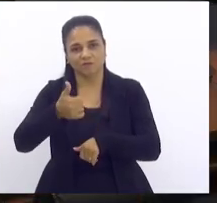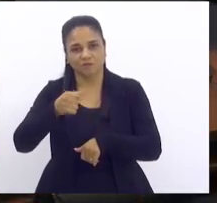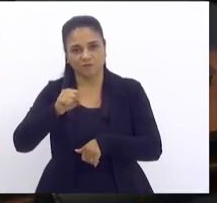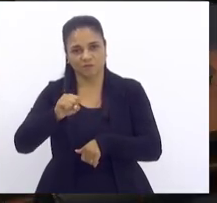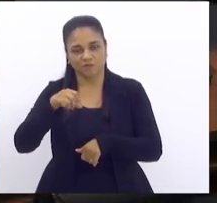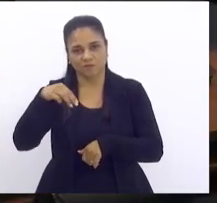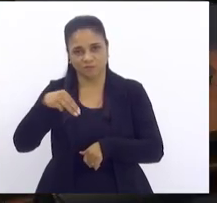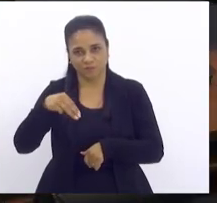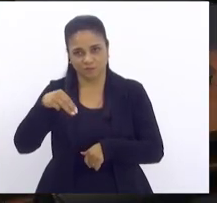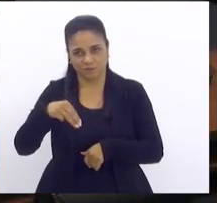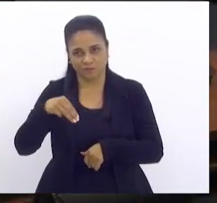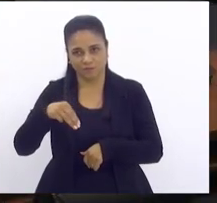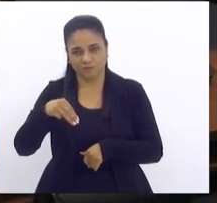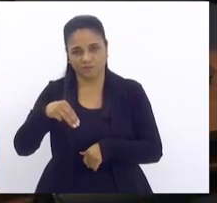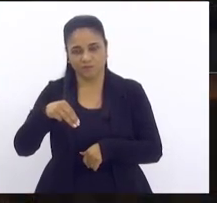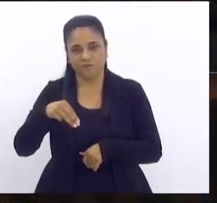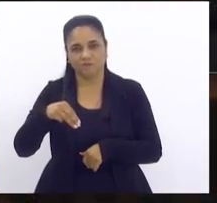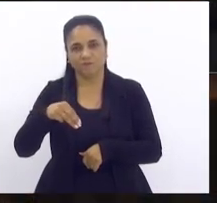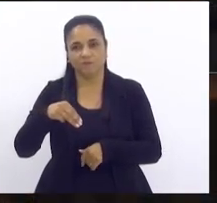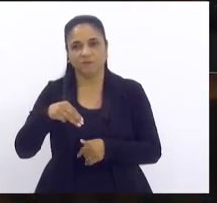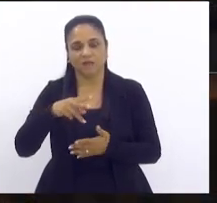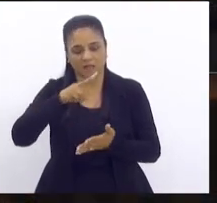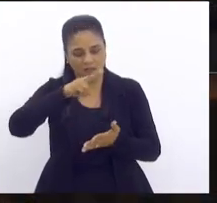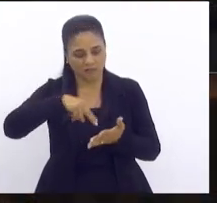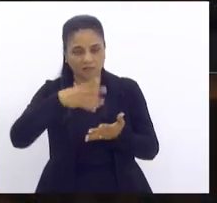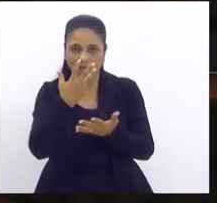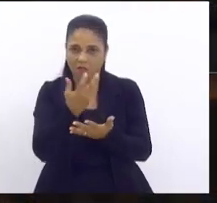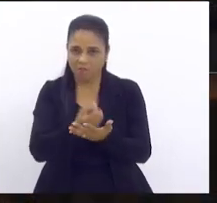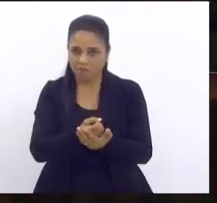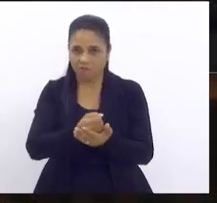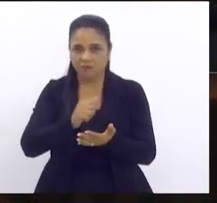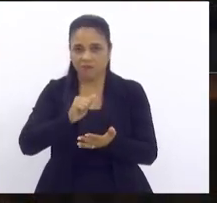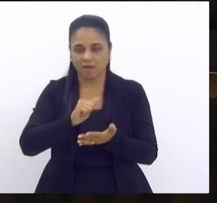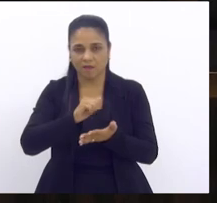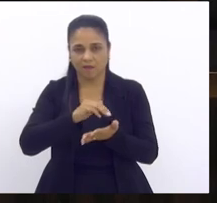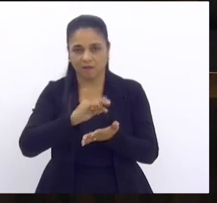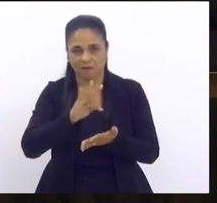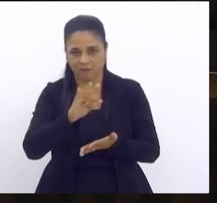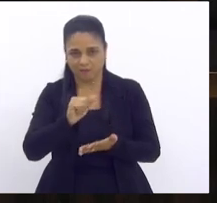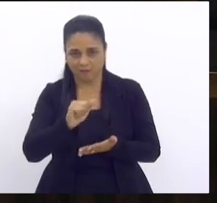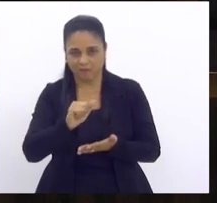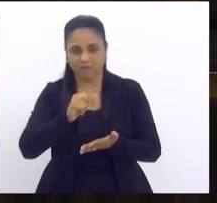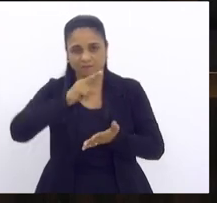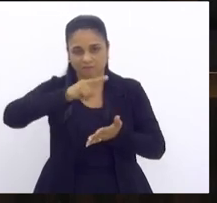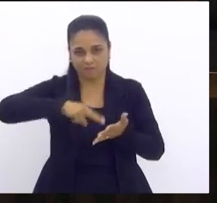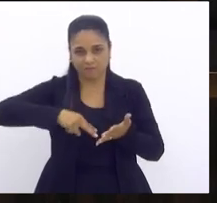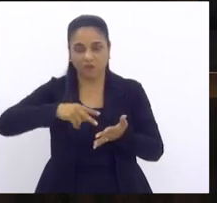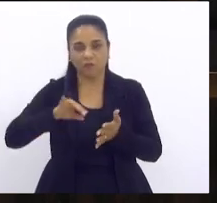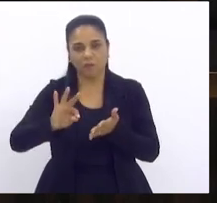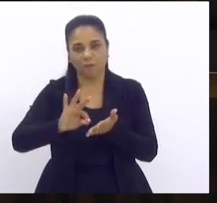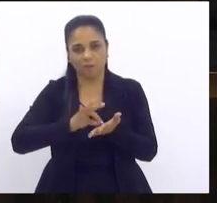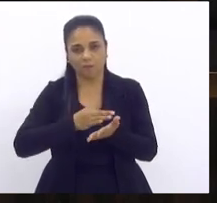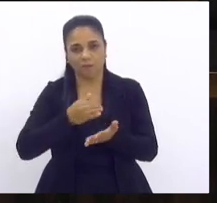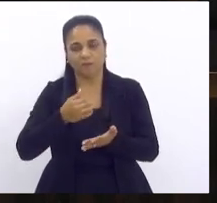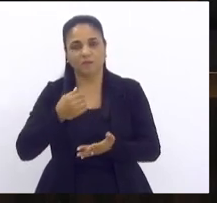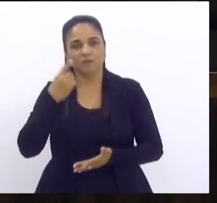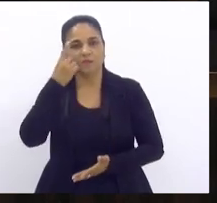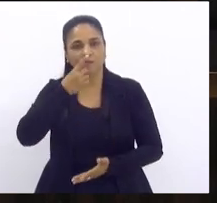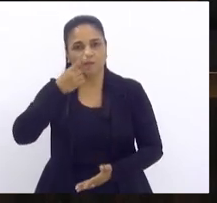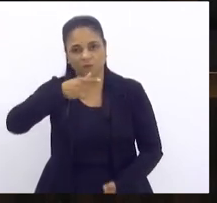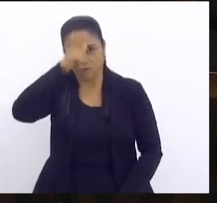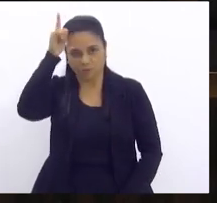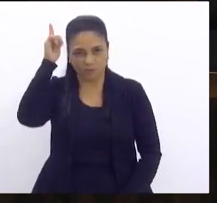17:18 lida e aprovada a ata passa seu expediente Inicial nosso primeiro orador inscrito senhor deputado